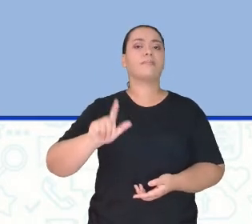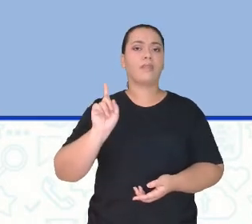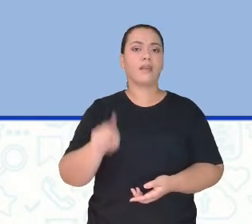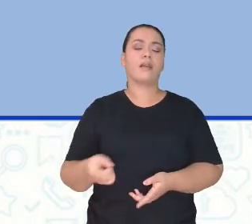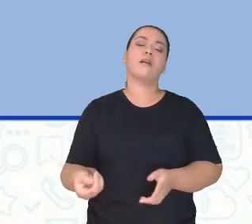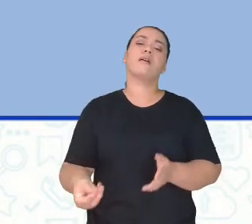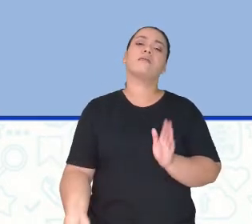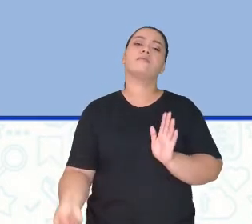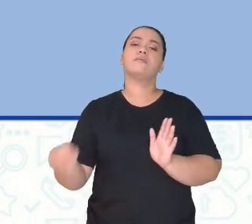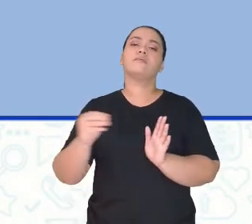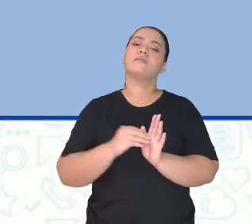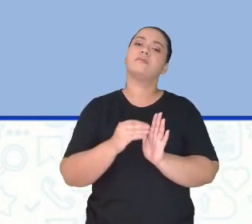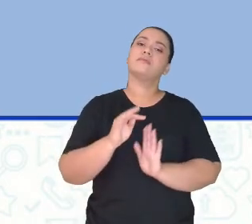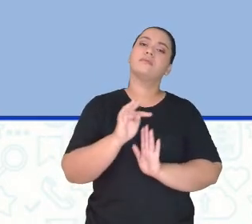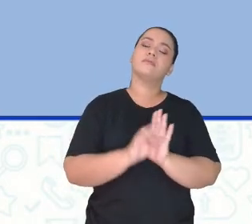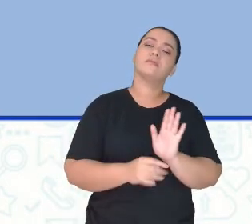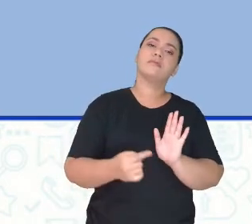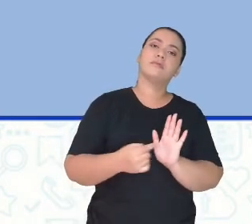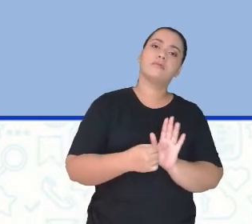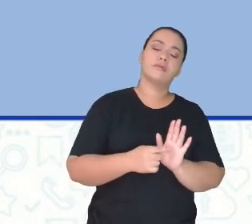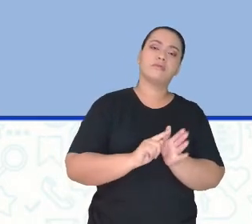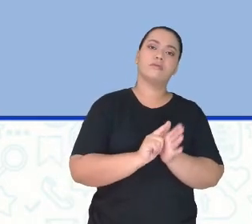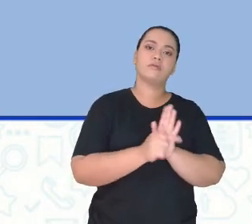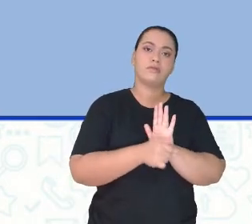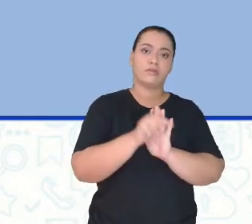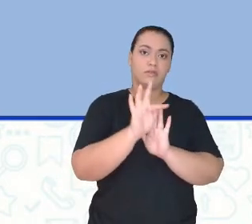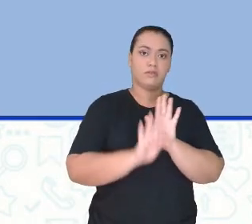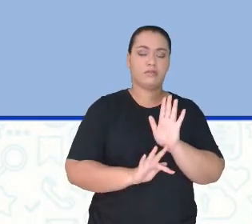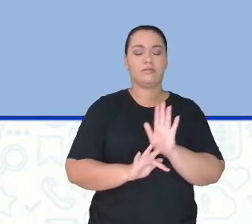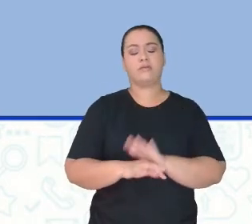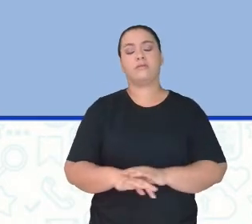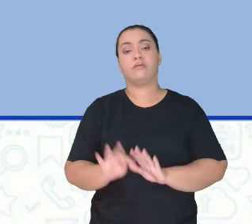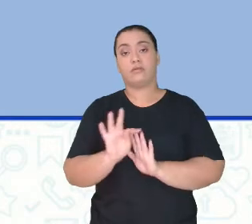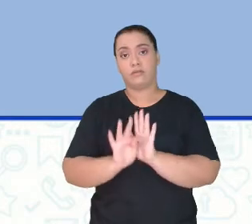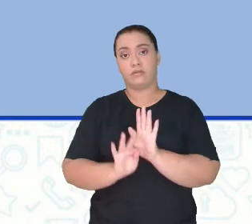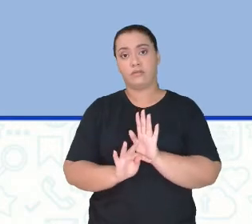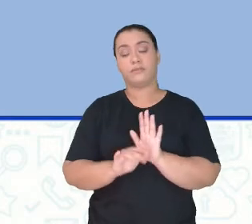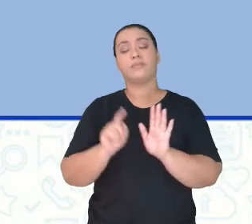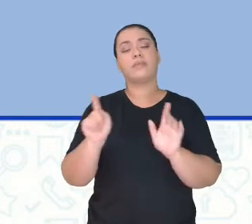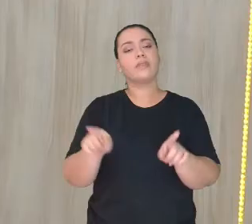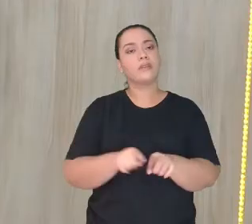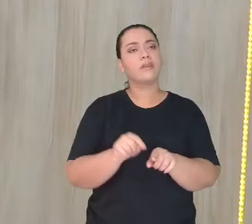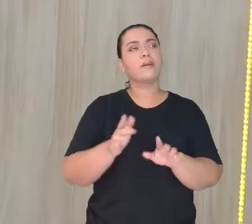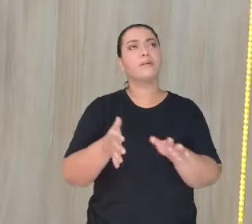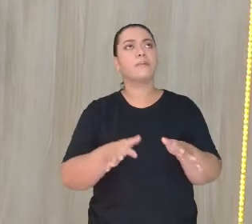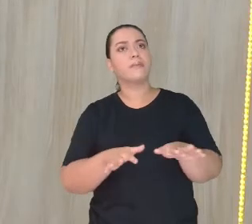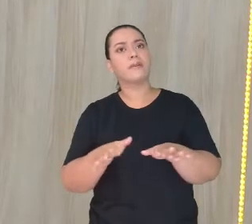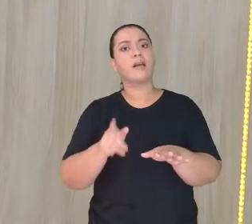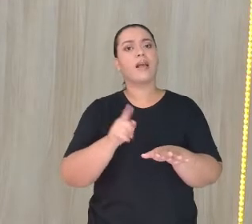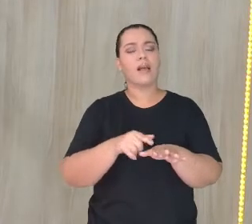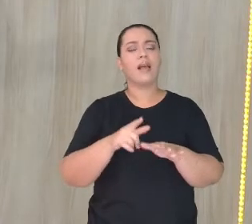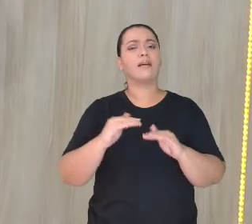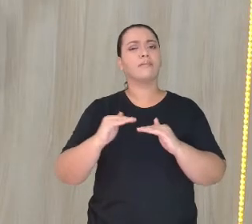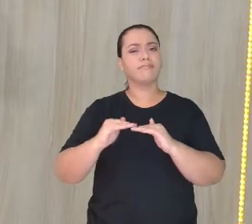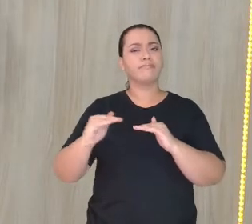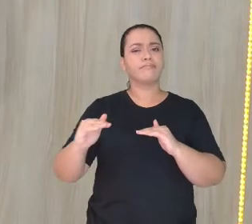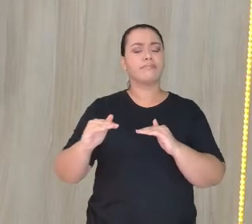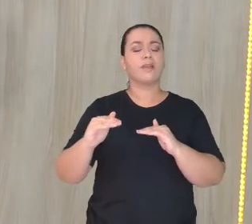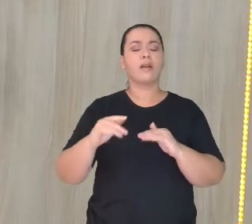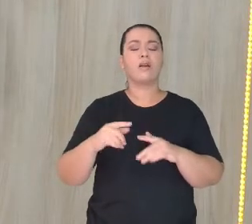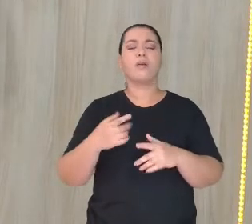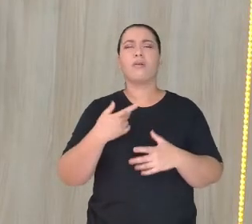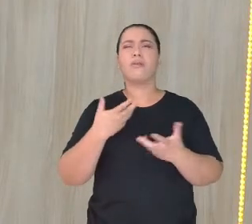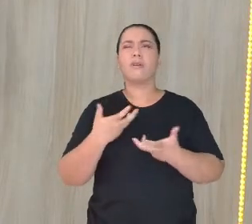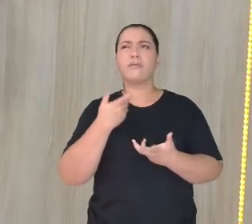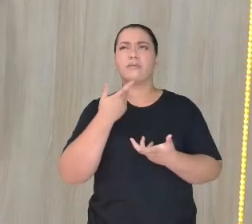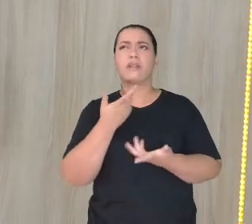materializa através do gênero textual. E o gênero textual é uma forma mais ou menos estável. O que eu quero dizer